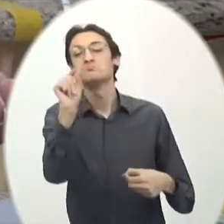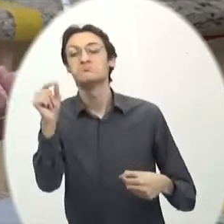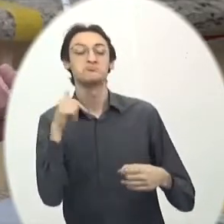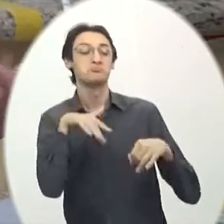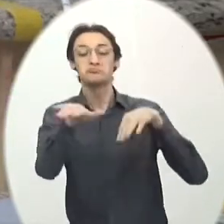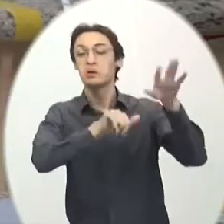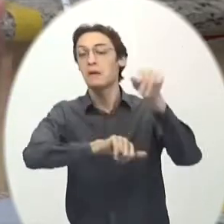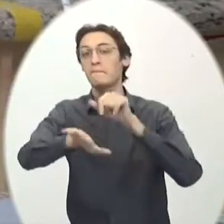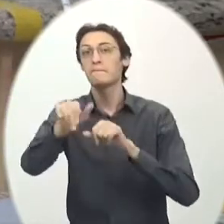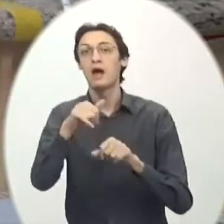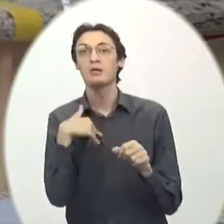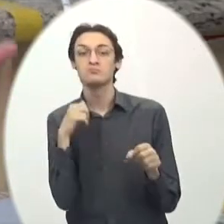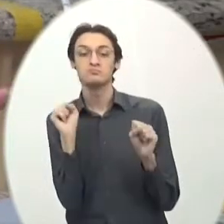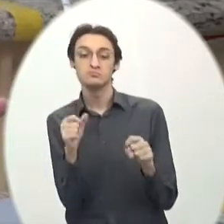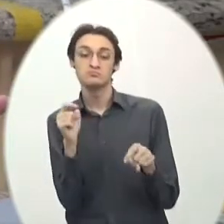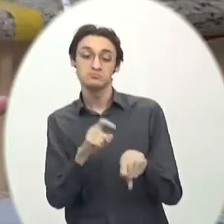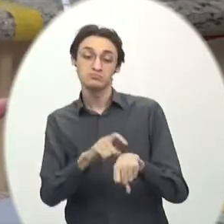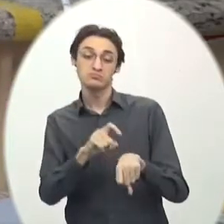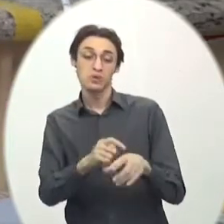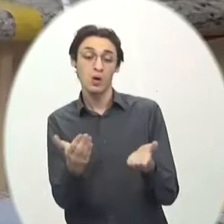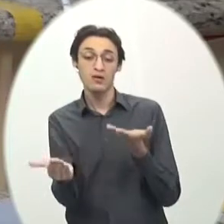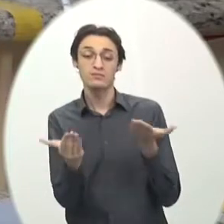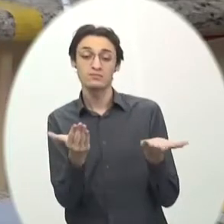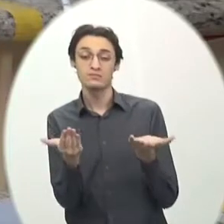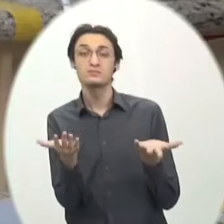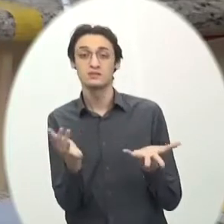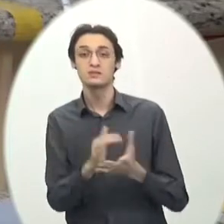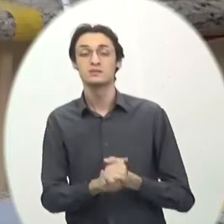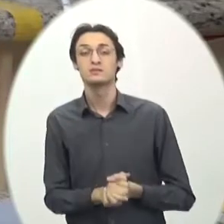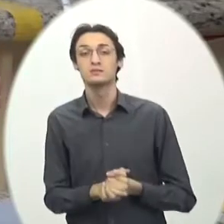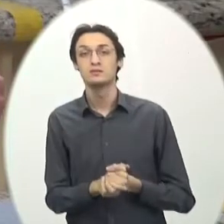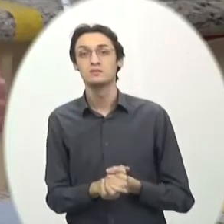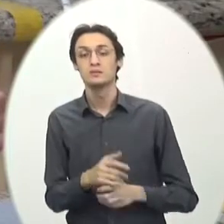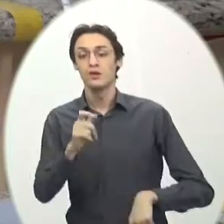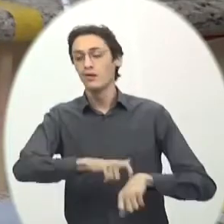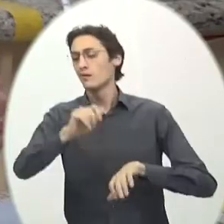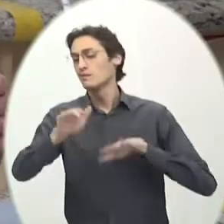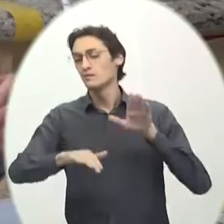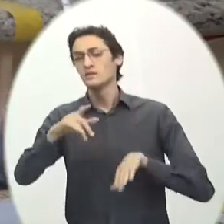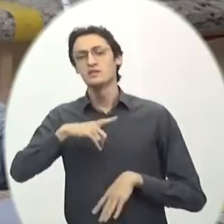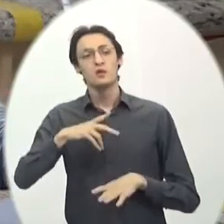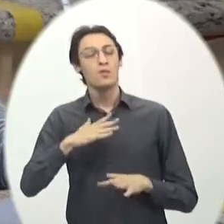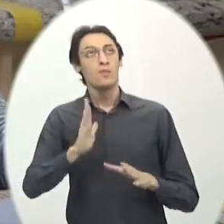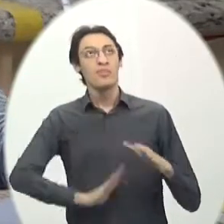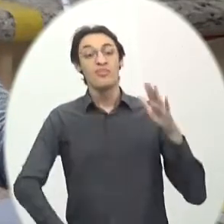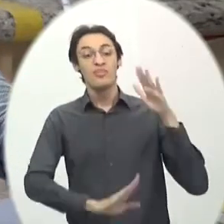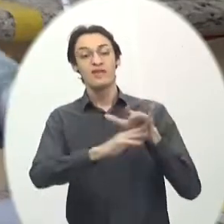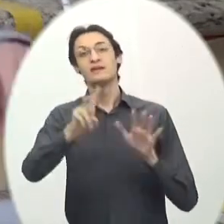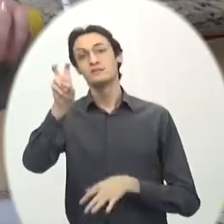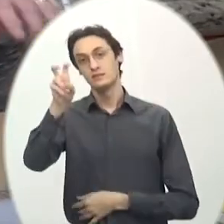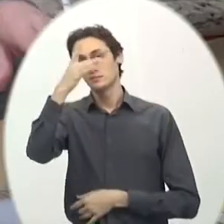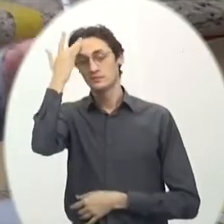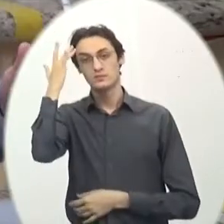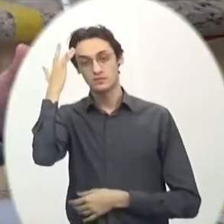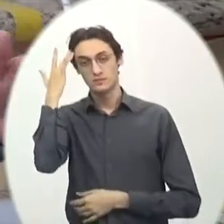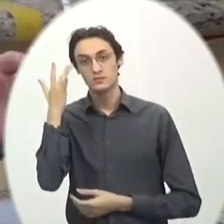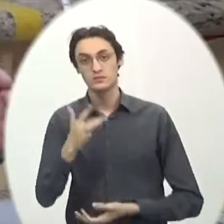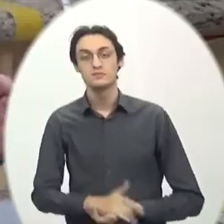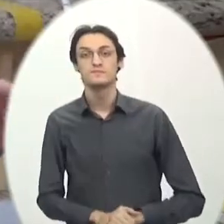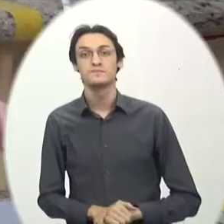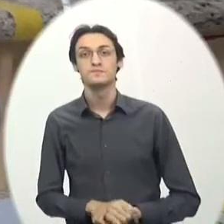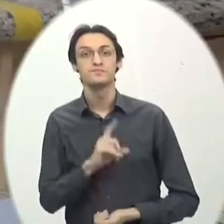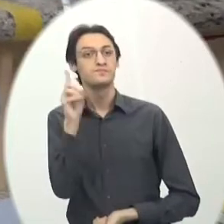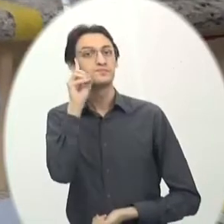chamar por plantão de acordo com a necessidade. O máximo que a gente teve foram 5, né? No momento inicial do